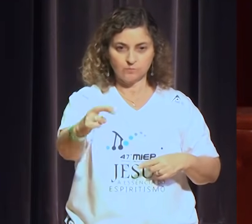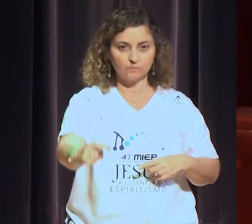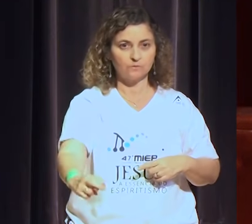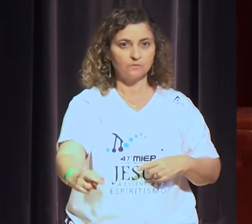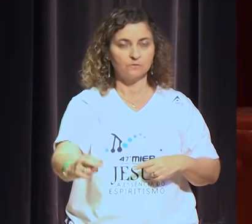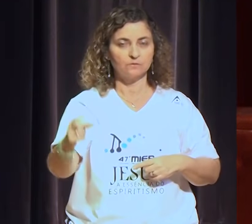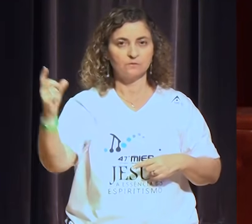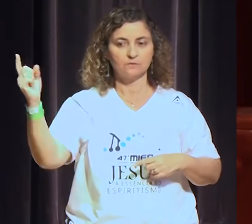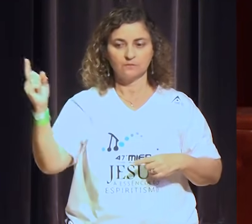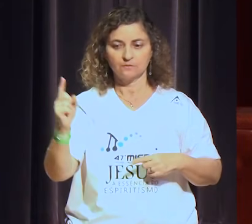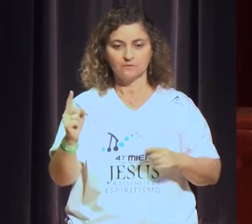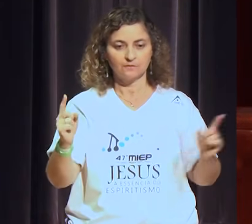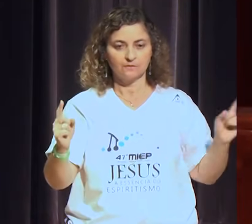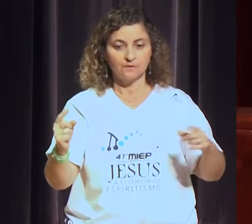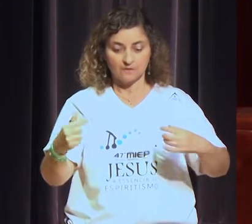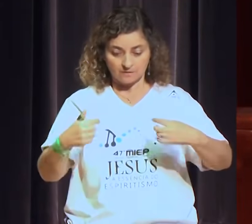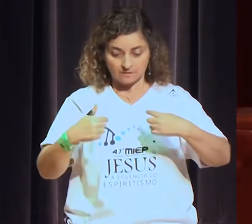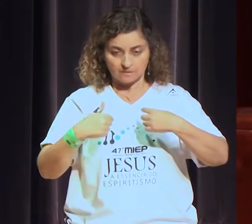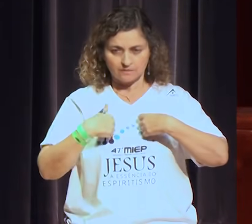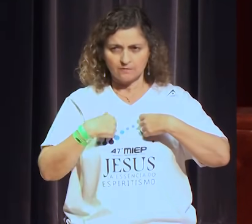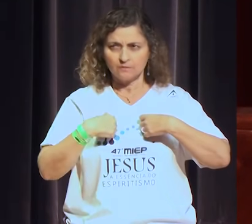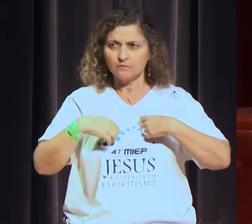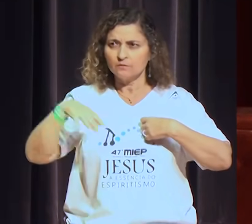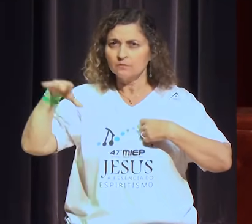Aí materializou o Emmanuel. Eu falei,